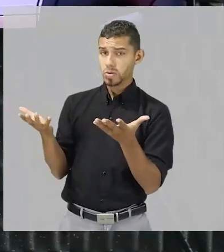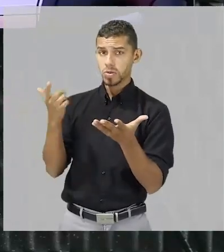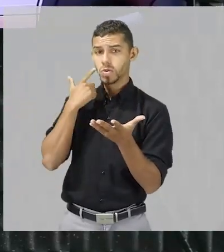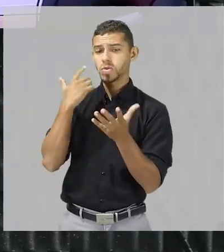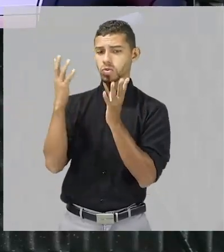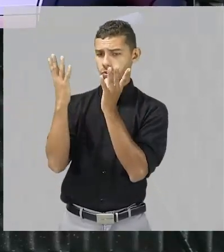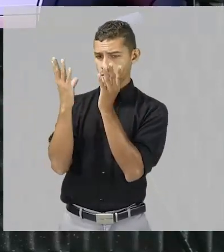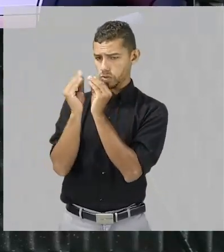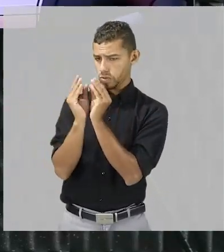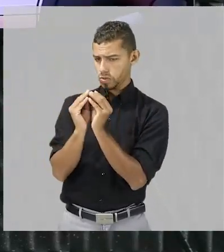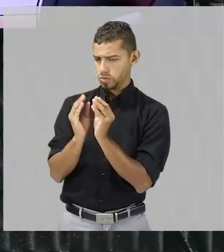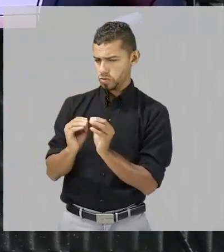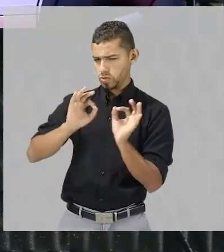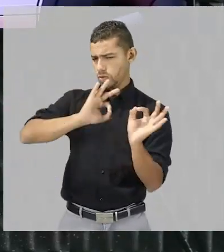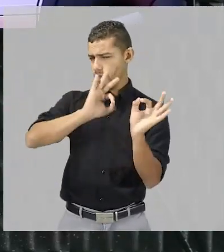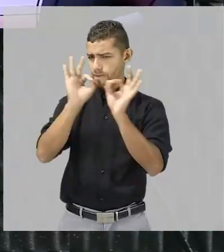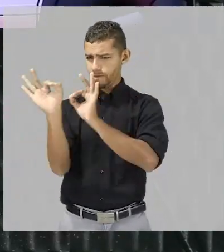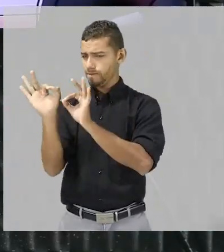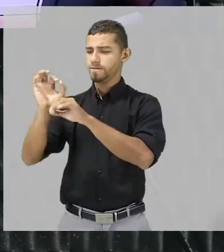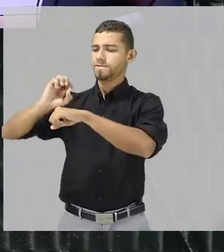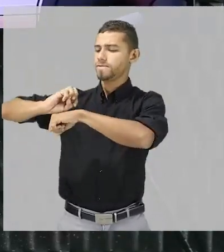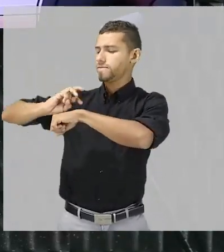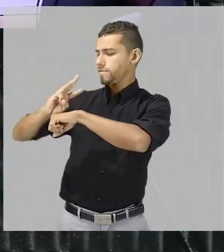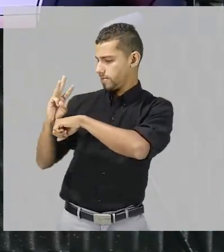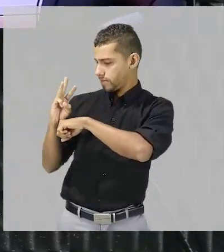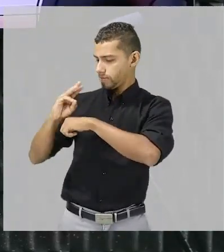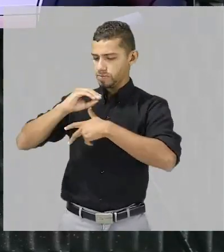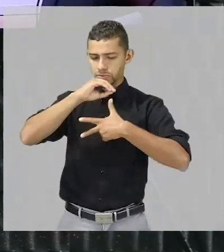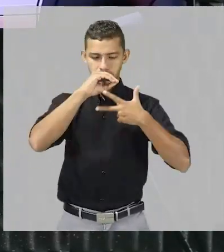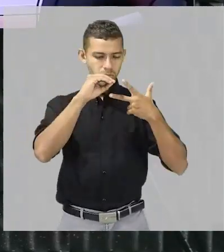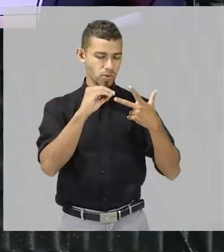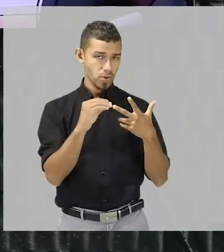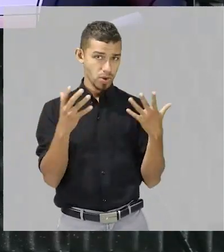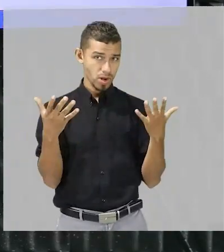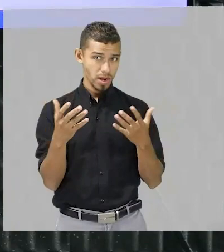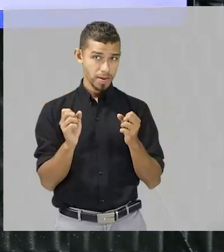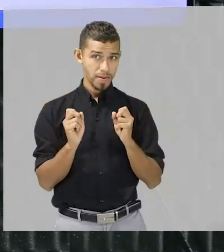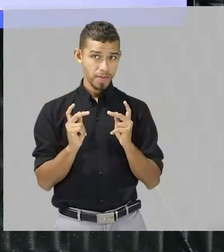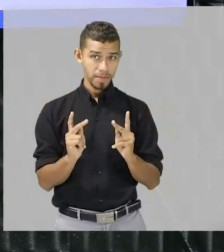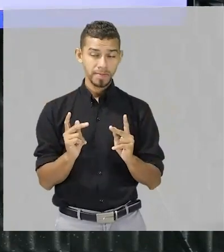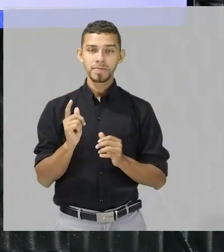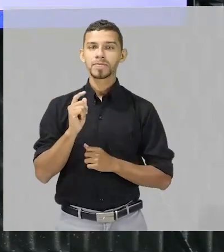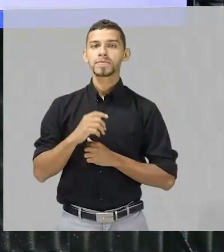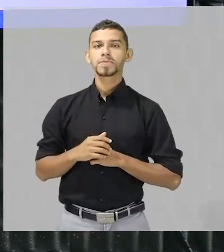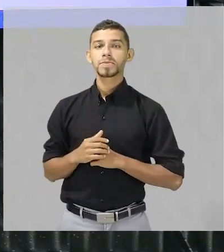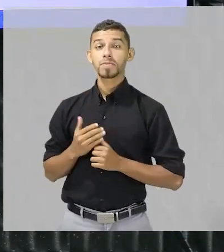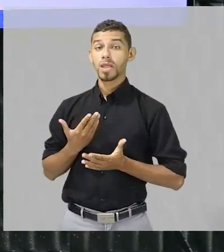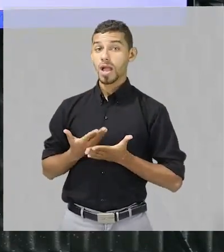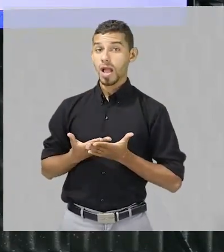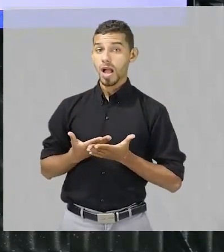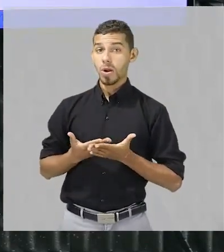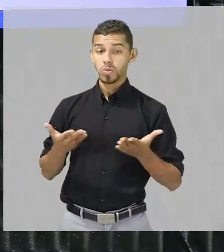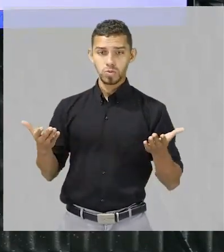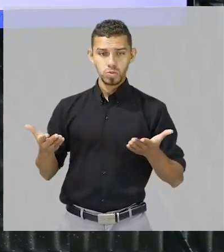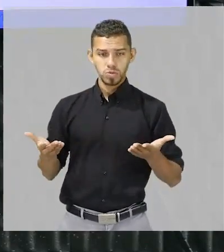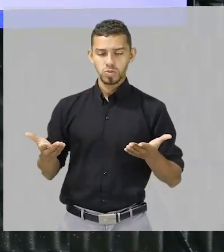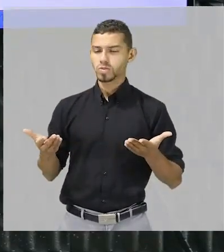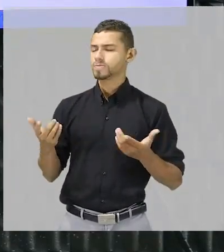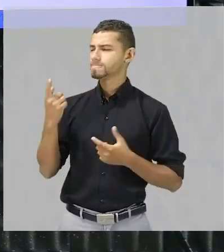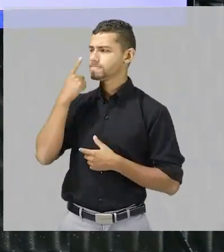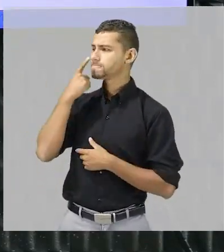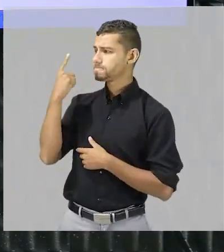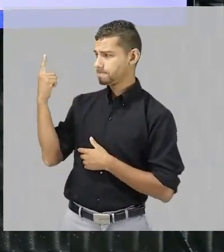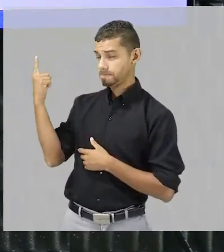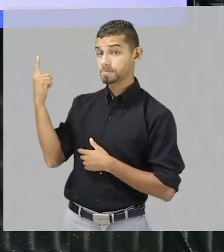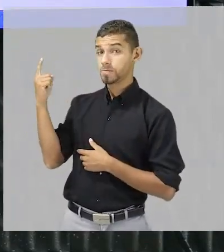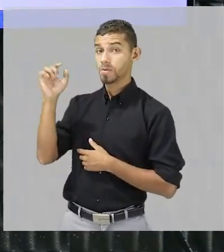nossa revisão Paz UEMA e Enem, ok? Bom, e na nossa aula vamos estar abordando as